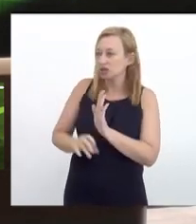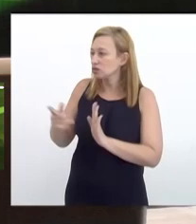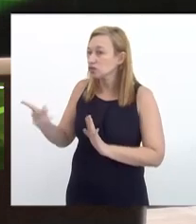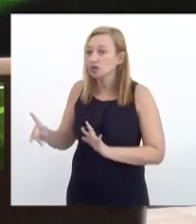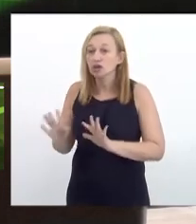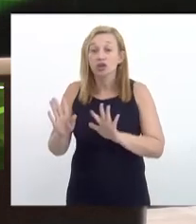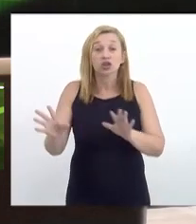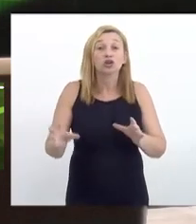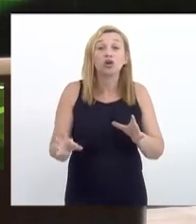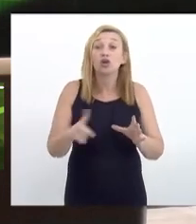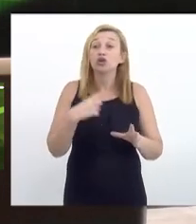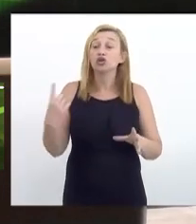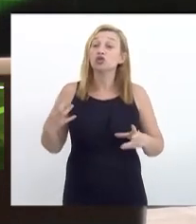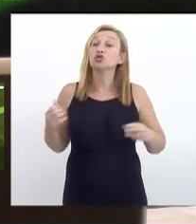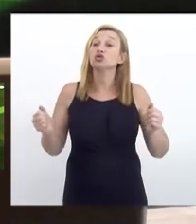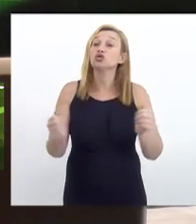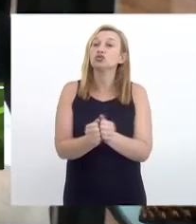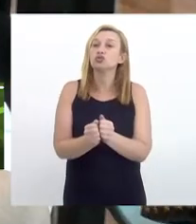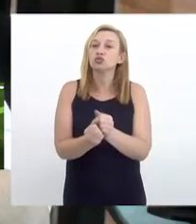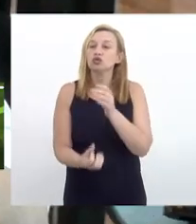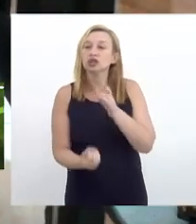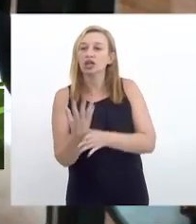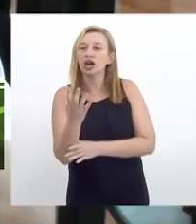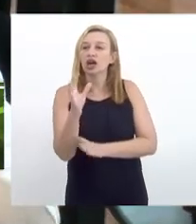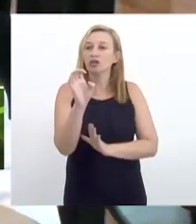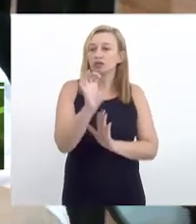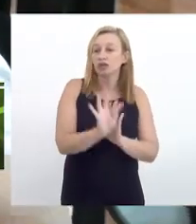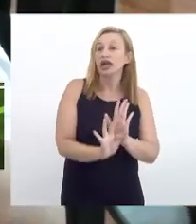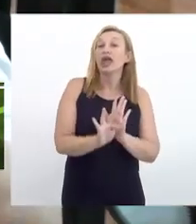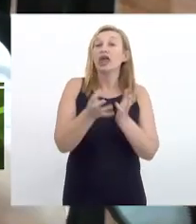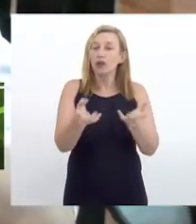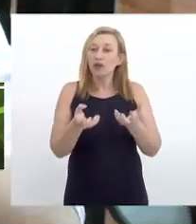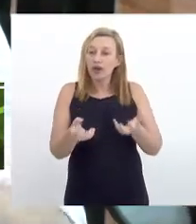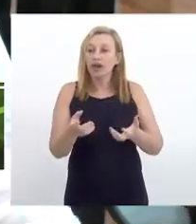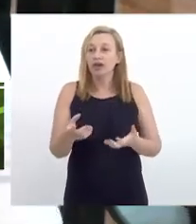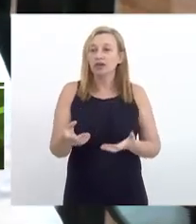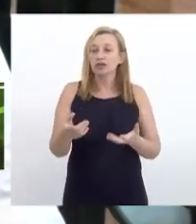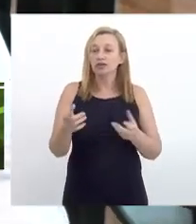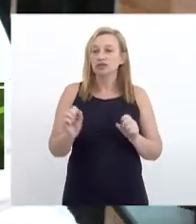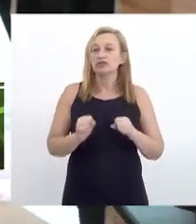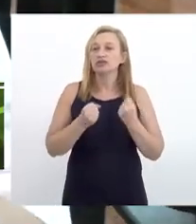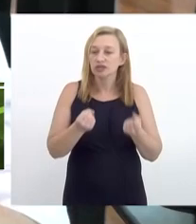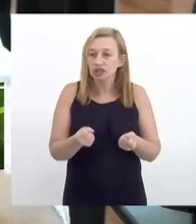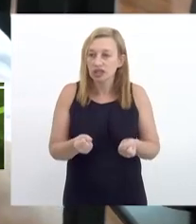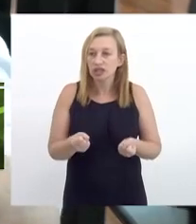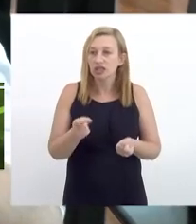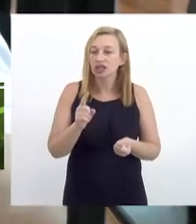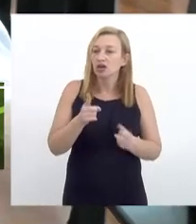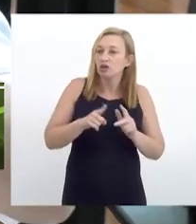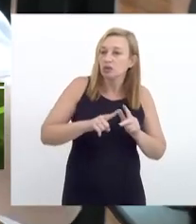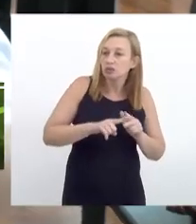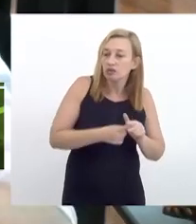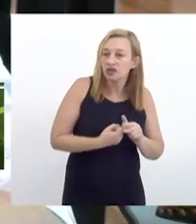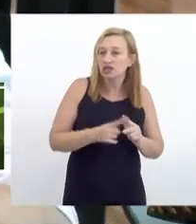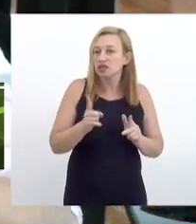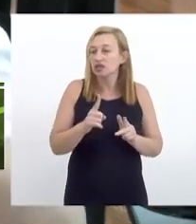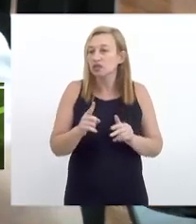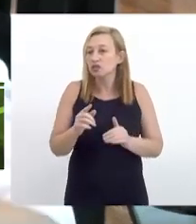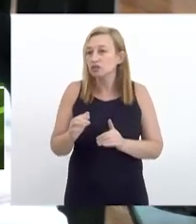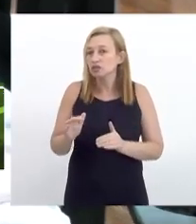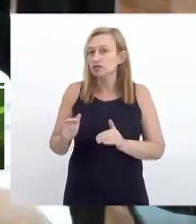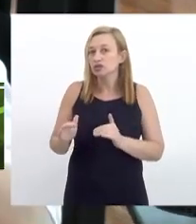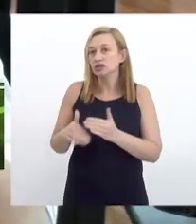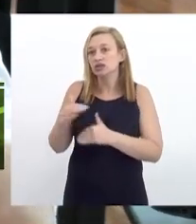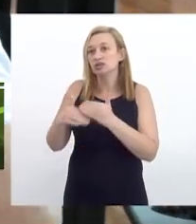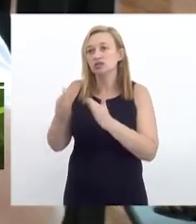construir um texto Vamos, presidente Mas eu quero defender uma tese Eu quero defender a tese Que seja por aperfeiçoamento E não por análise de desempenho Por